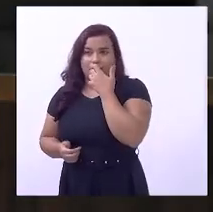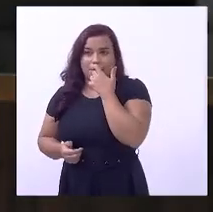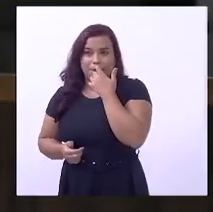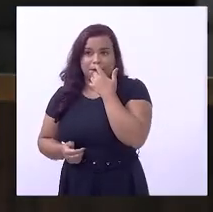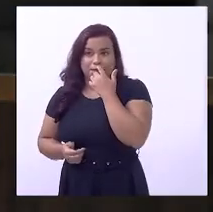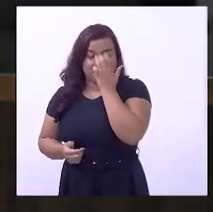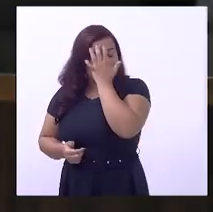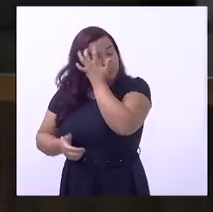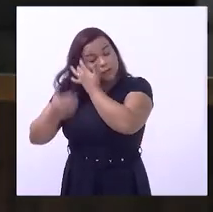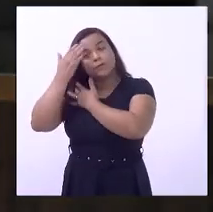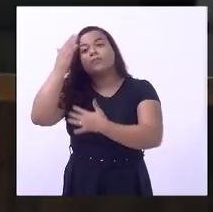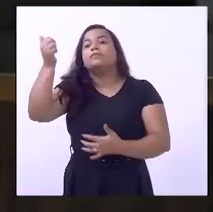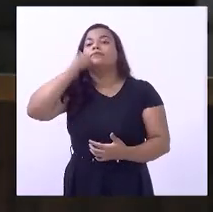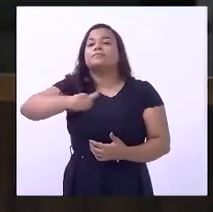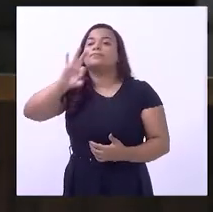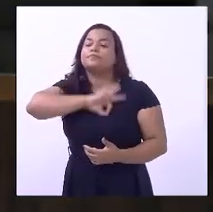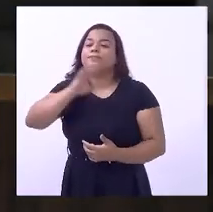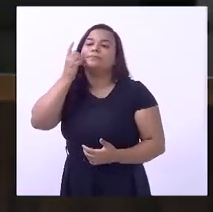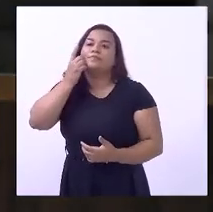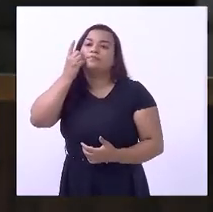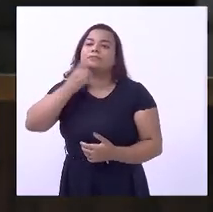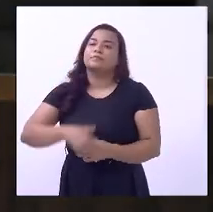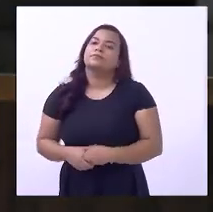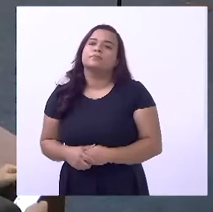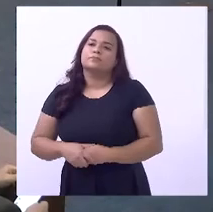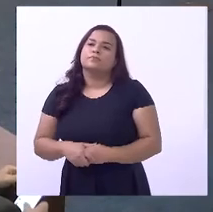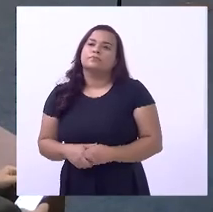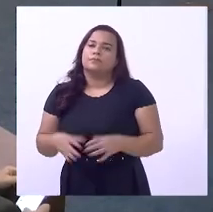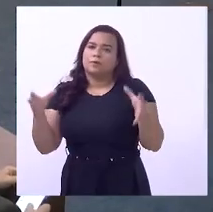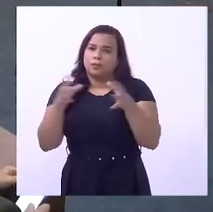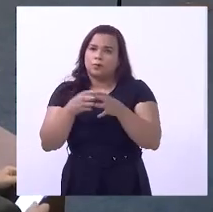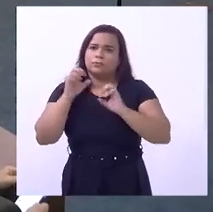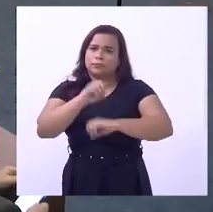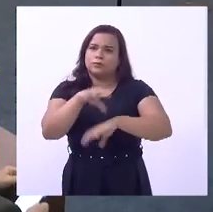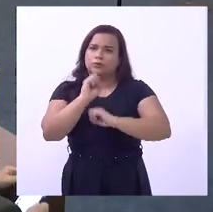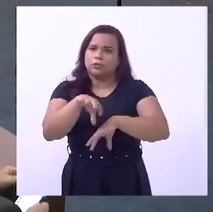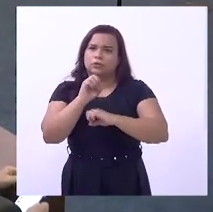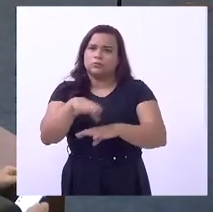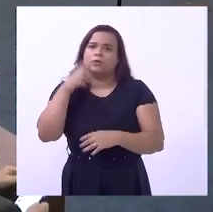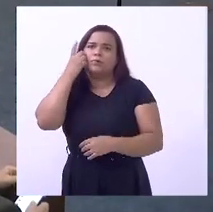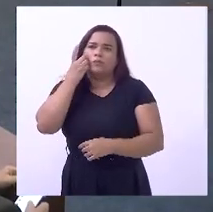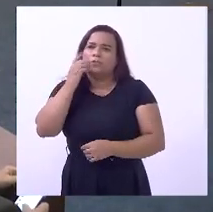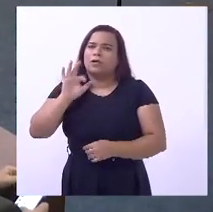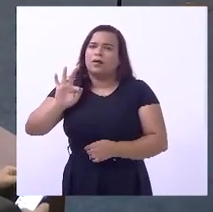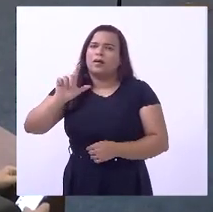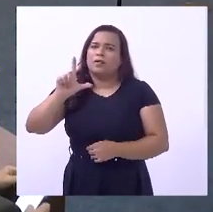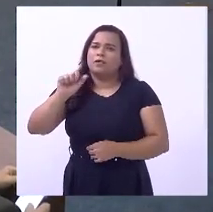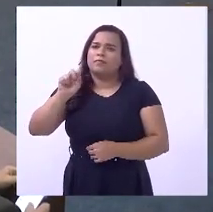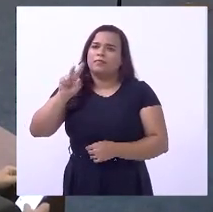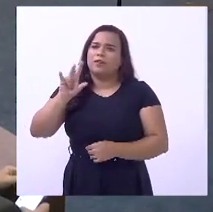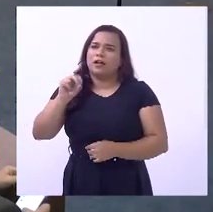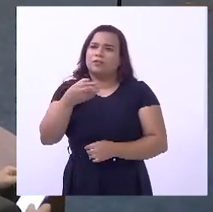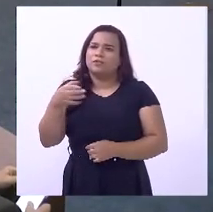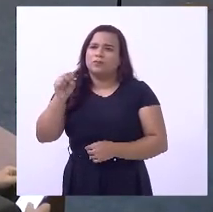Obrigada, deputada Marta Rocha. Pela Comissão de Educação, deputado Flávio Serafim.